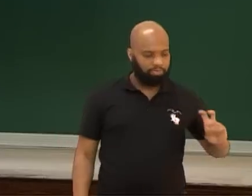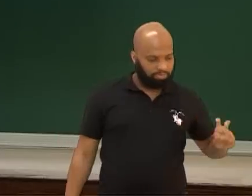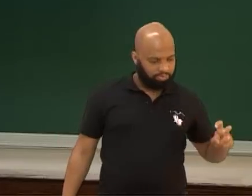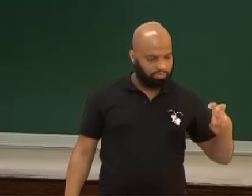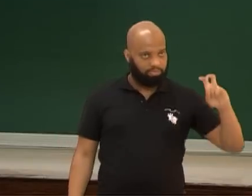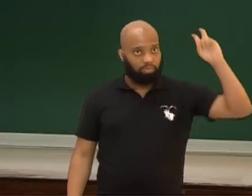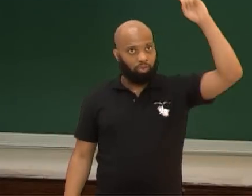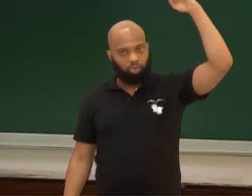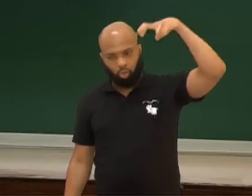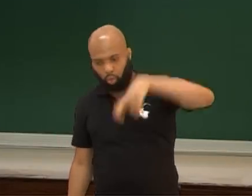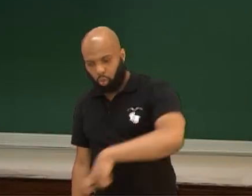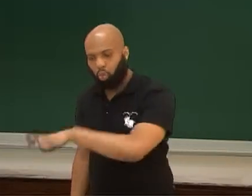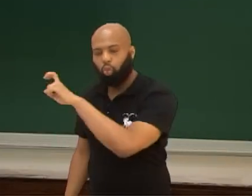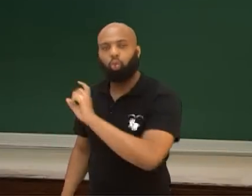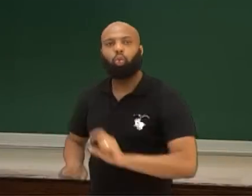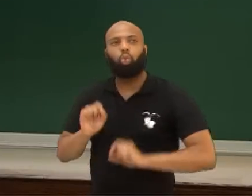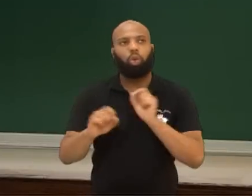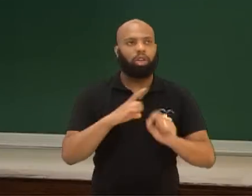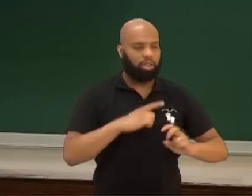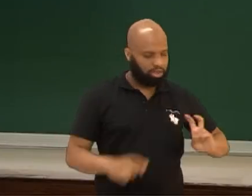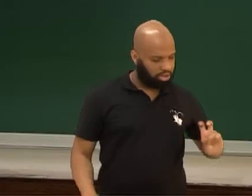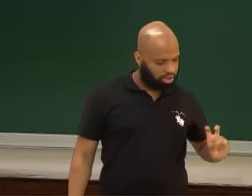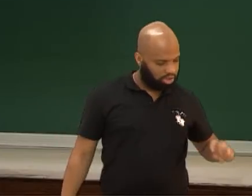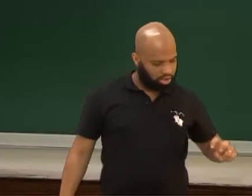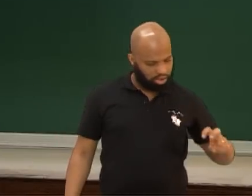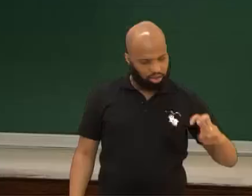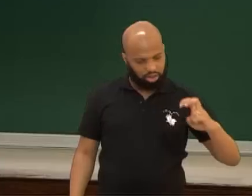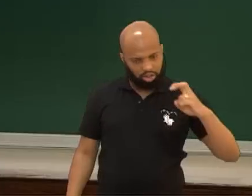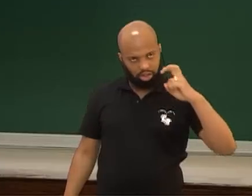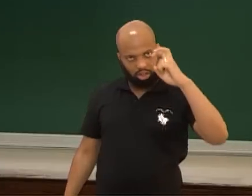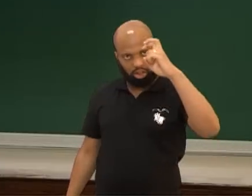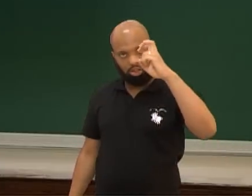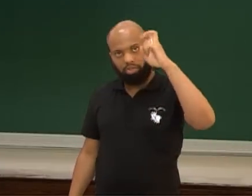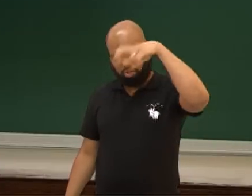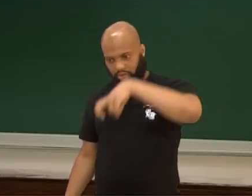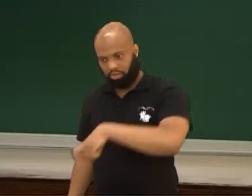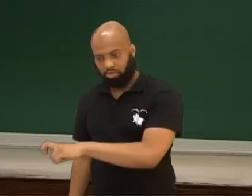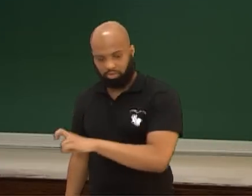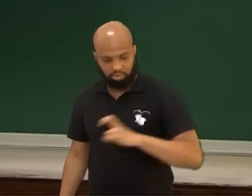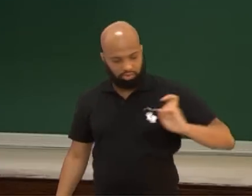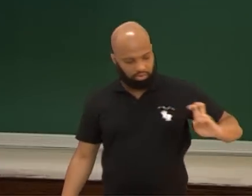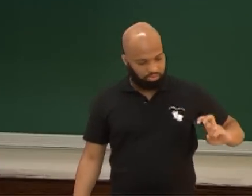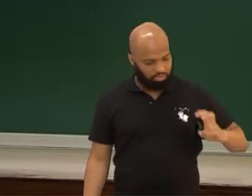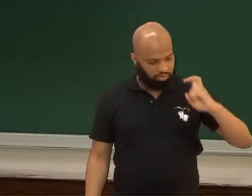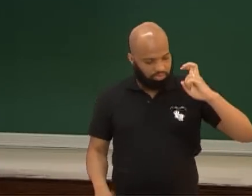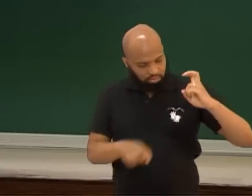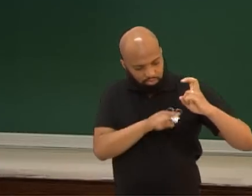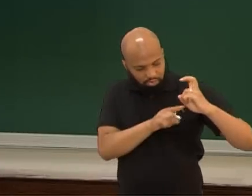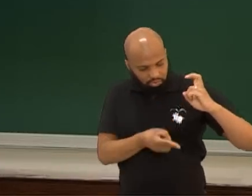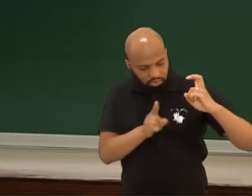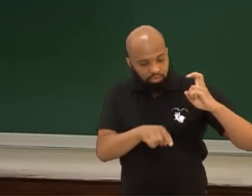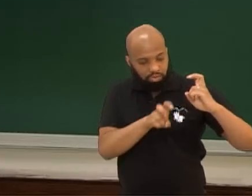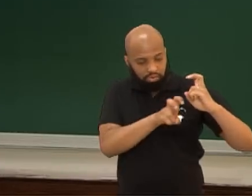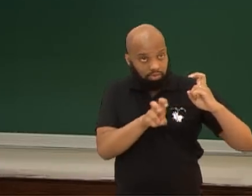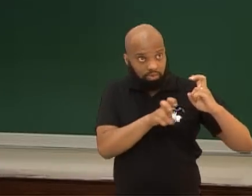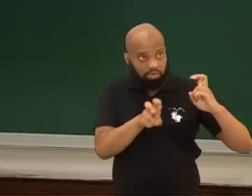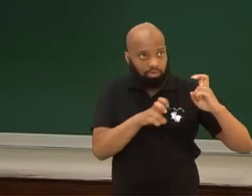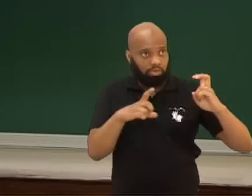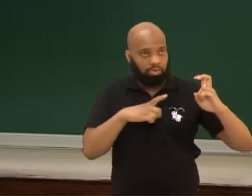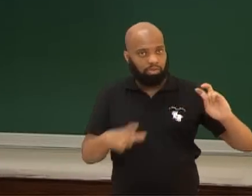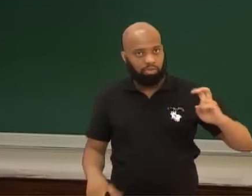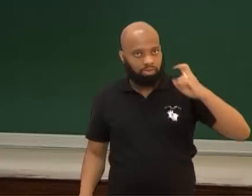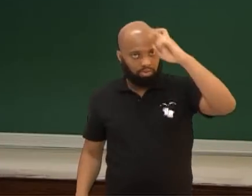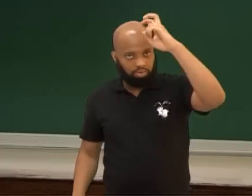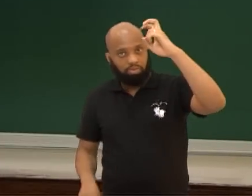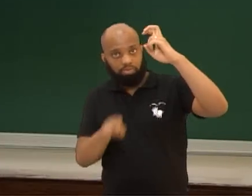né? Eu tenho a escada, então a escada com o chão forma um ângulo de 55 graus. Aqui em cima, que